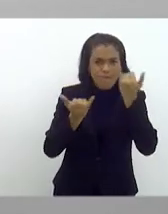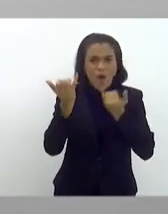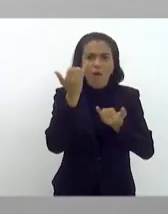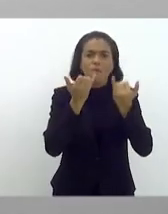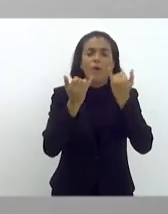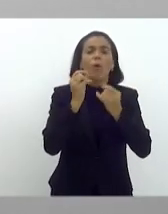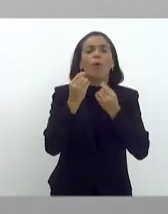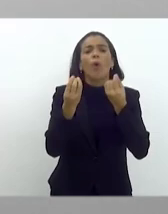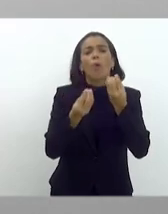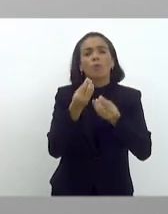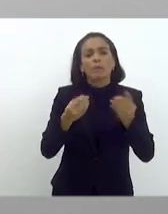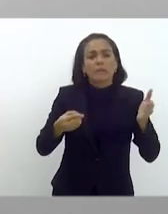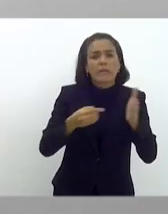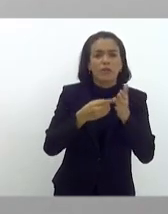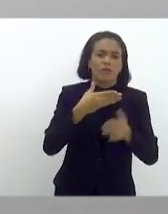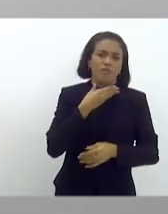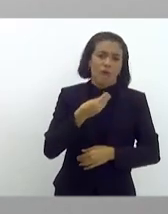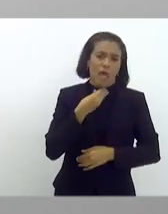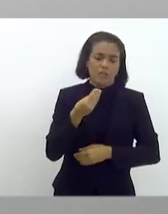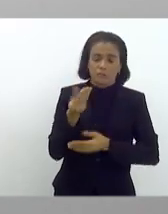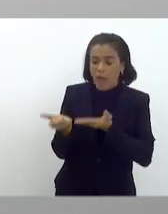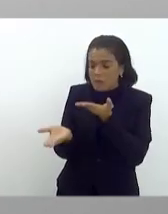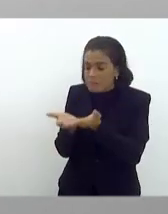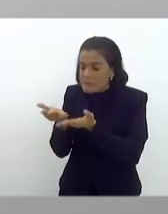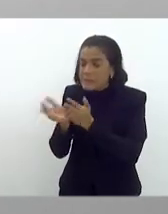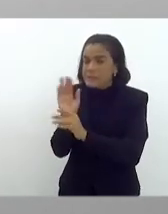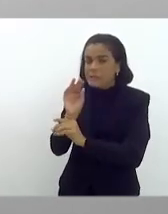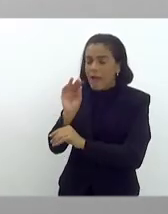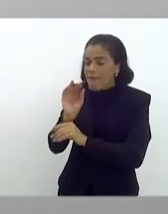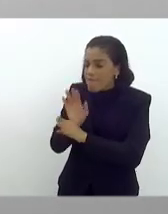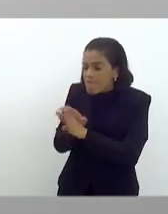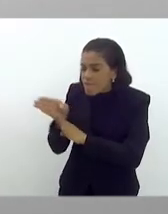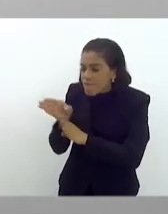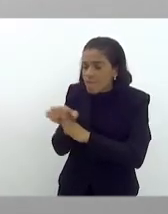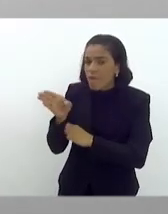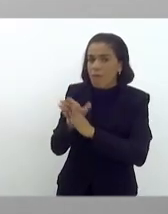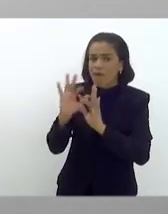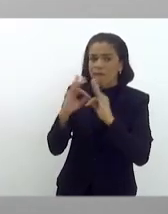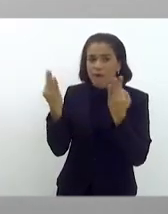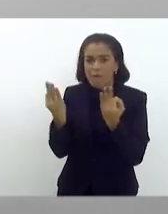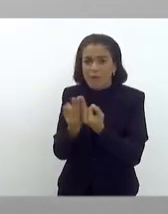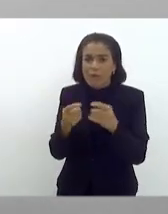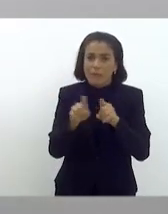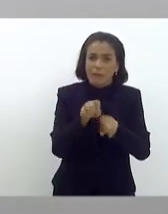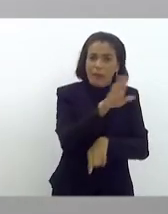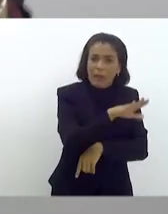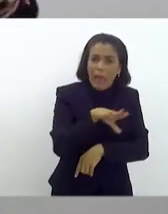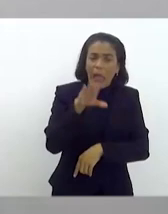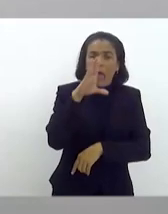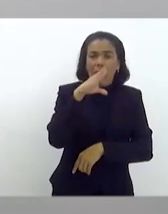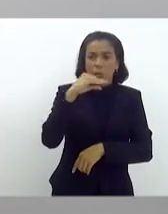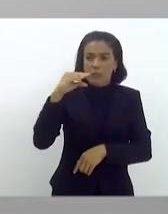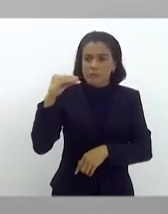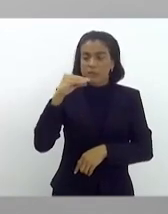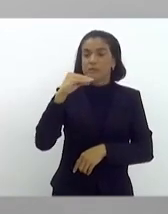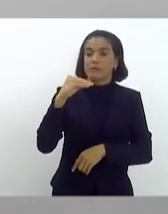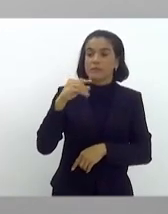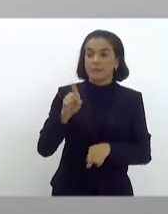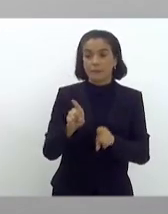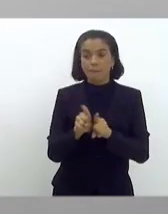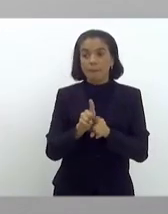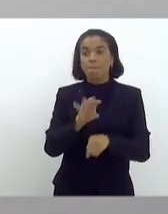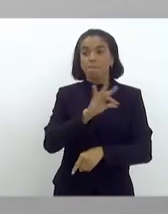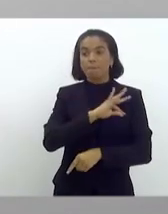que vão ser feitos o que a gente pode fazer para preparar a família a criança o adolescente nessas palestras o policial para estar recebendo